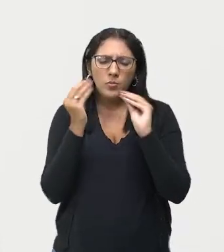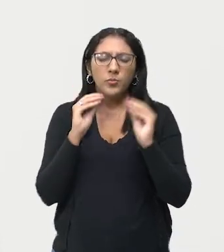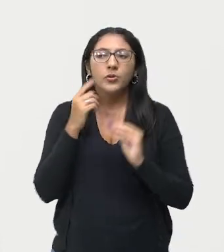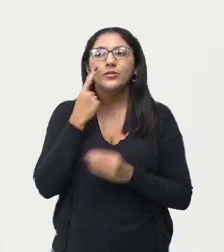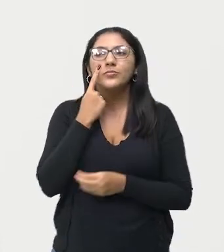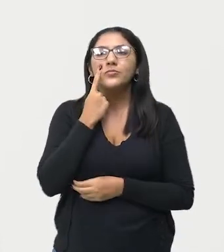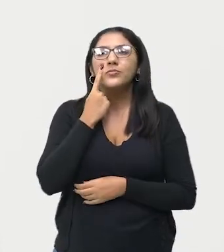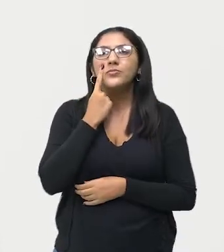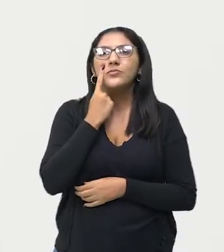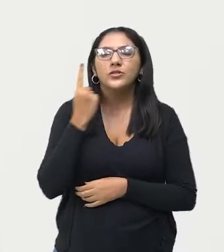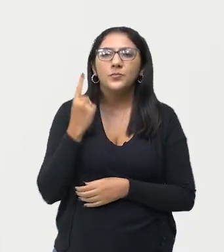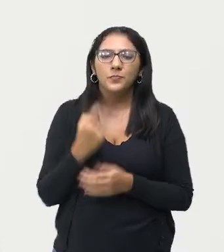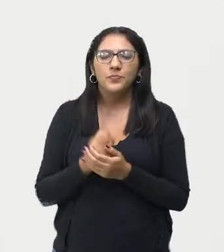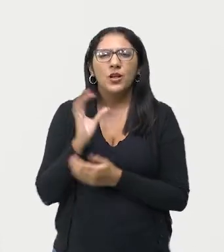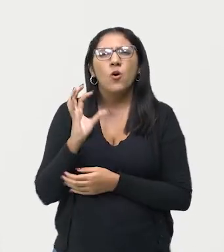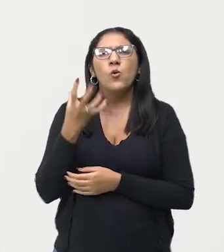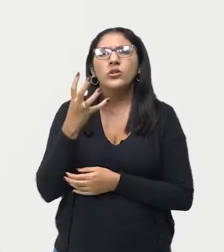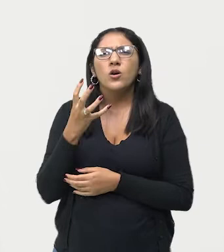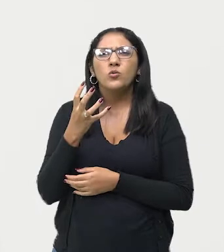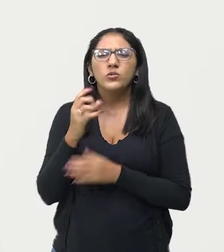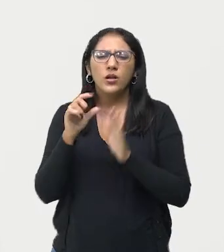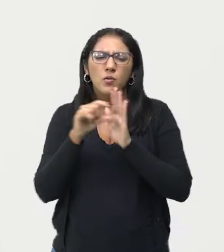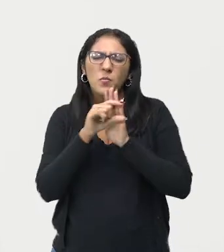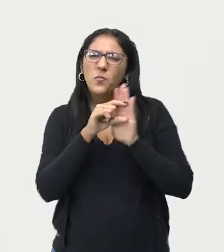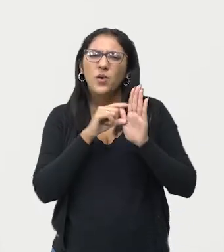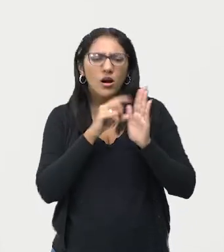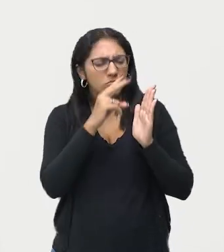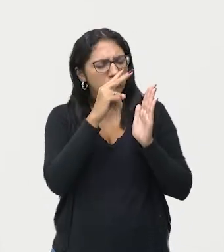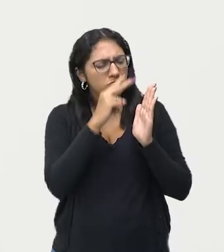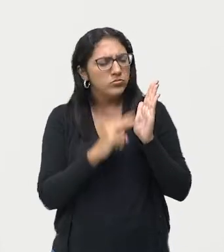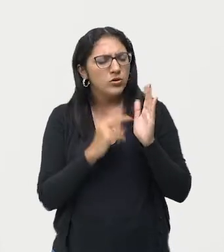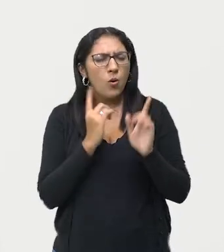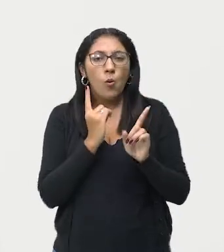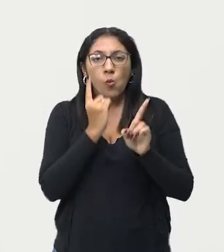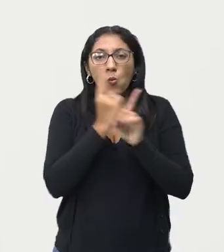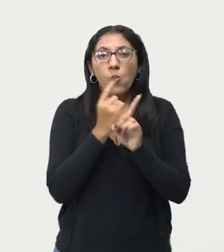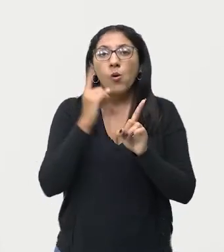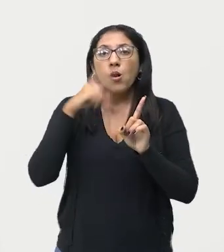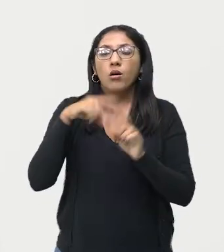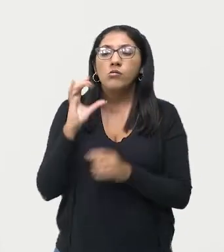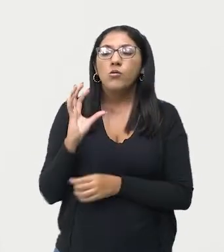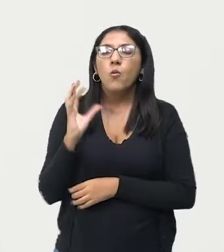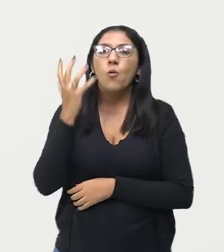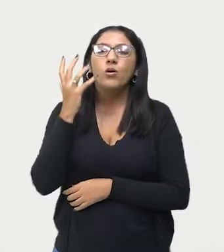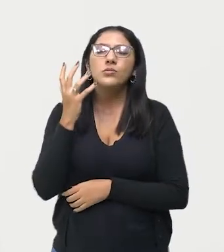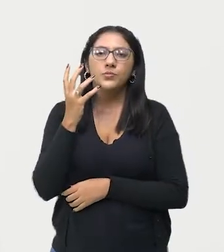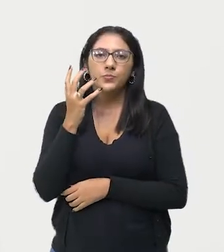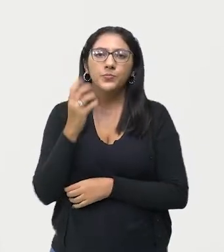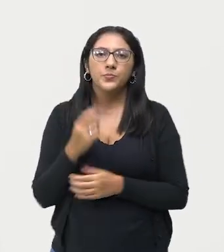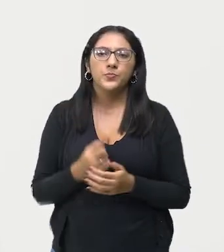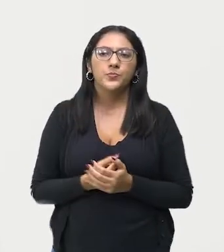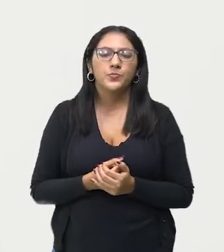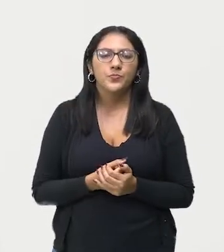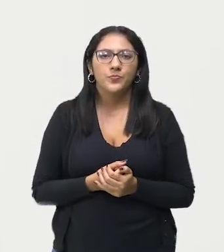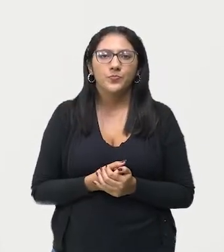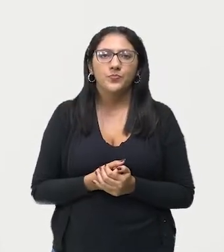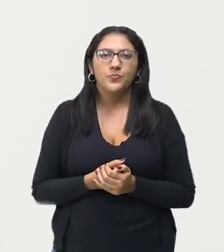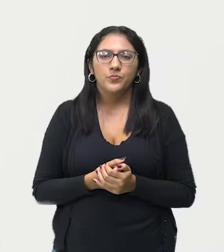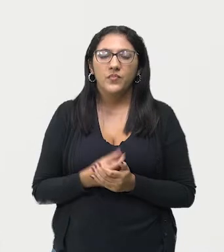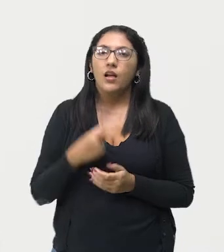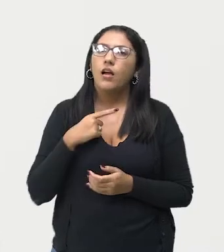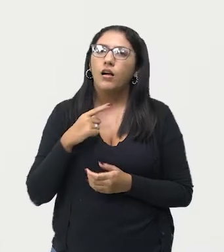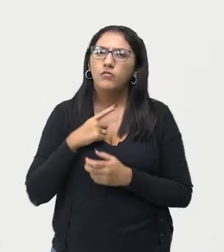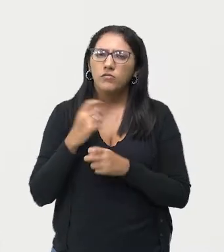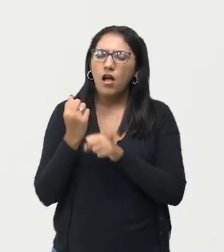de ler, o que é um fato? O que pode ser efetivamente comprovado pelos outros? É que, por